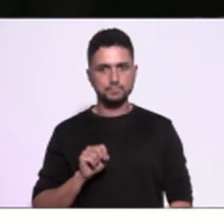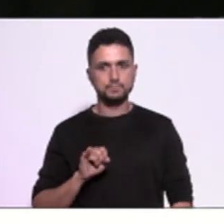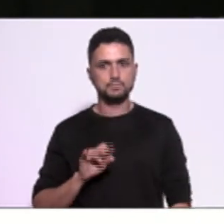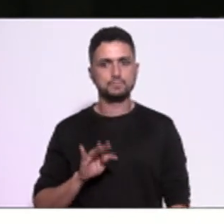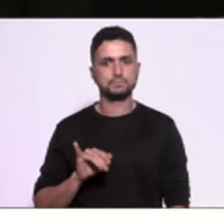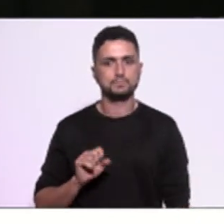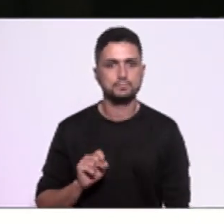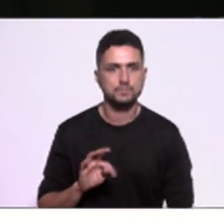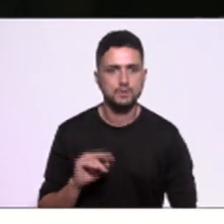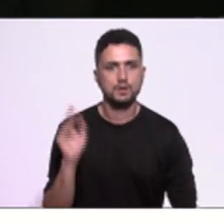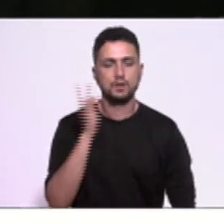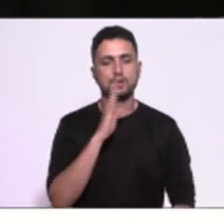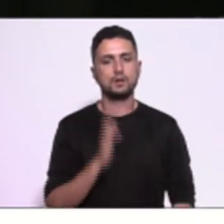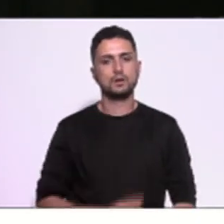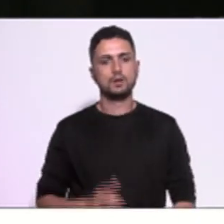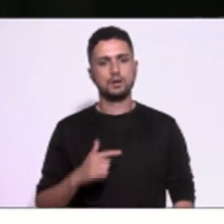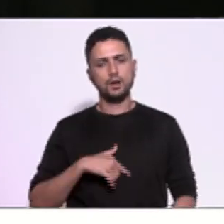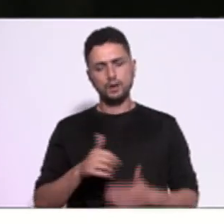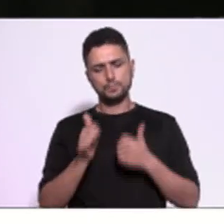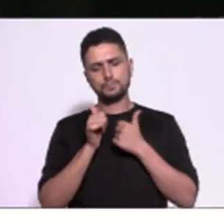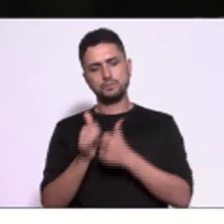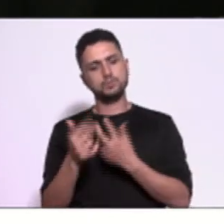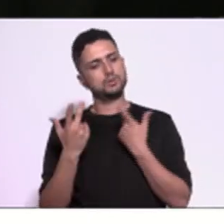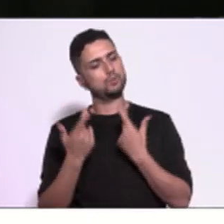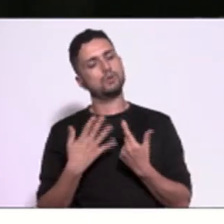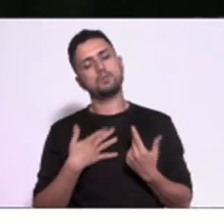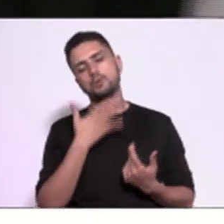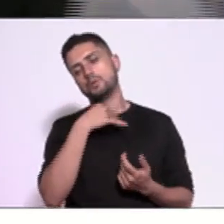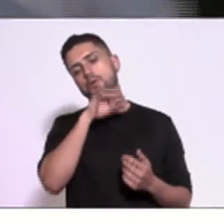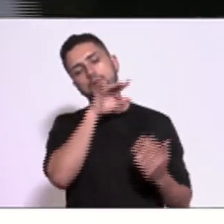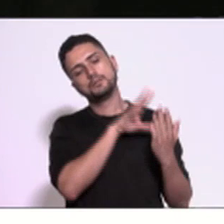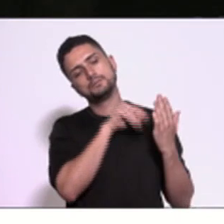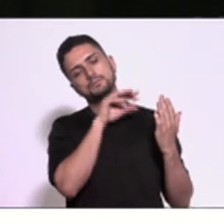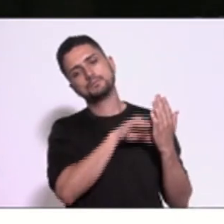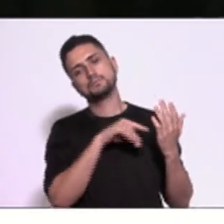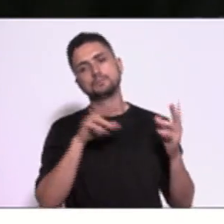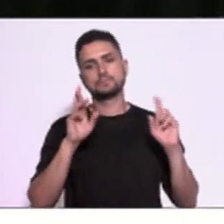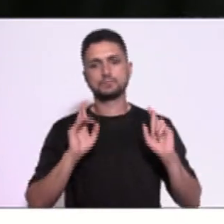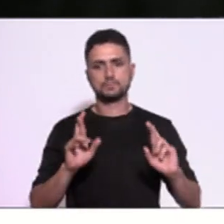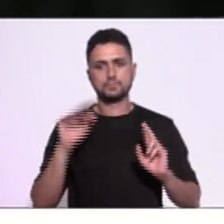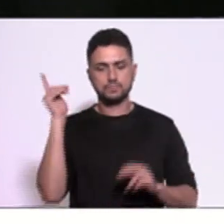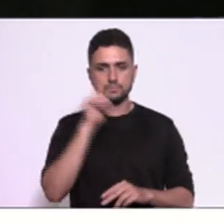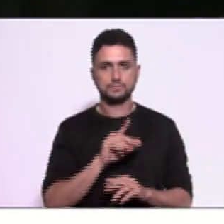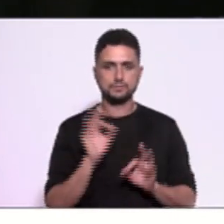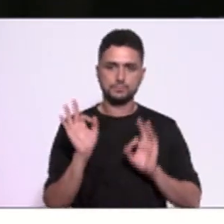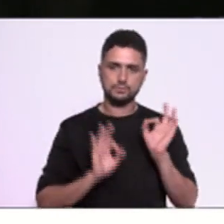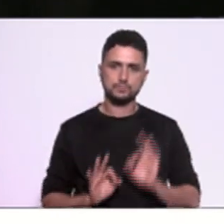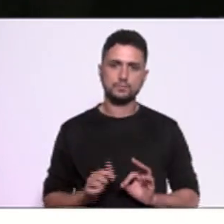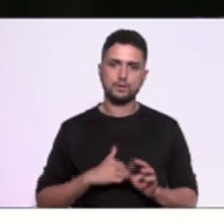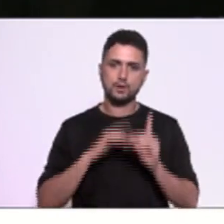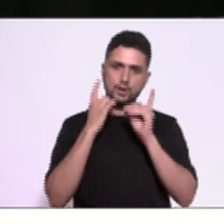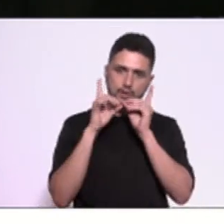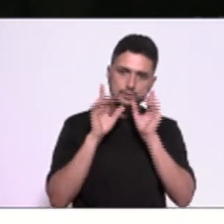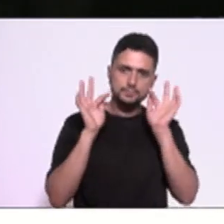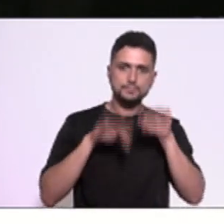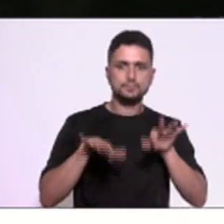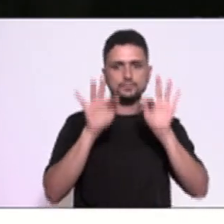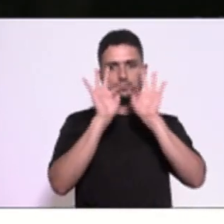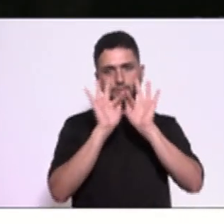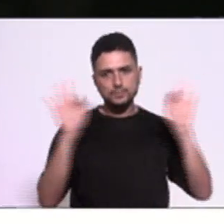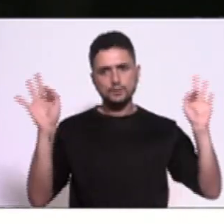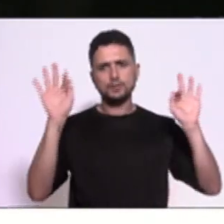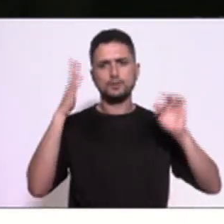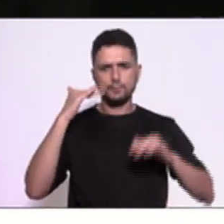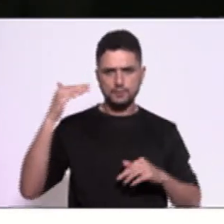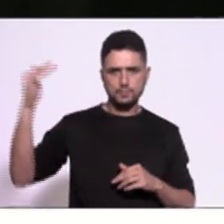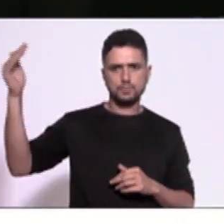Brasil, sigo seus passos na esperança de conseguir realizar esse projeto. Termino meu discurso com a frase que era o norte